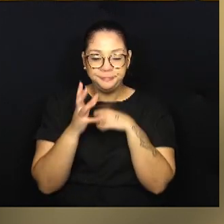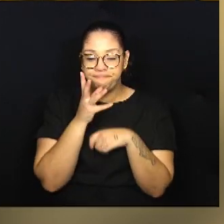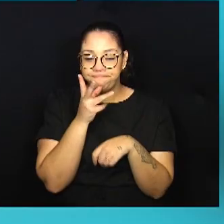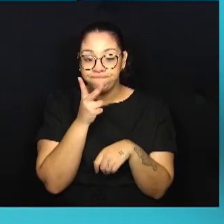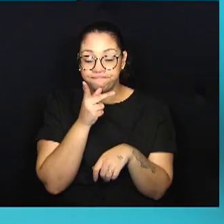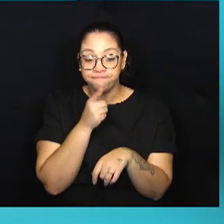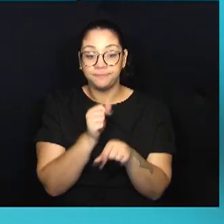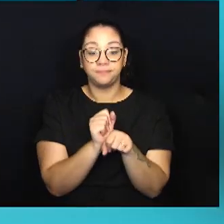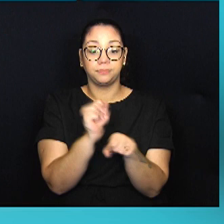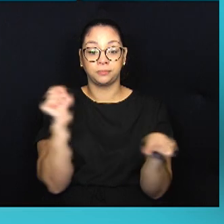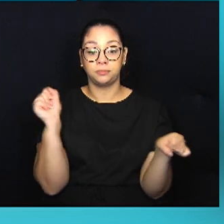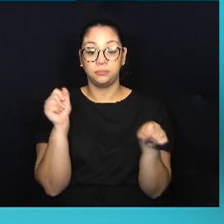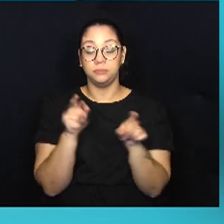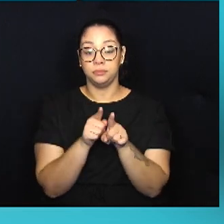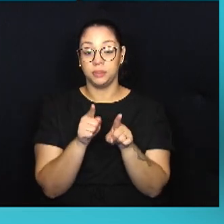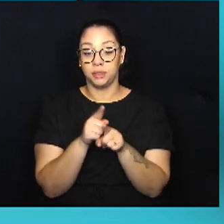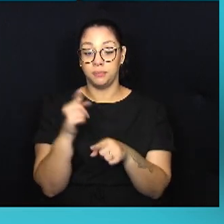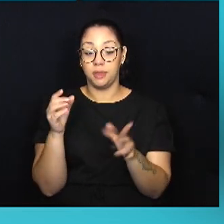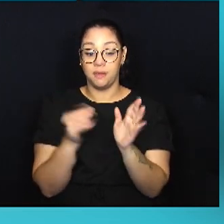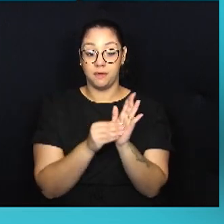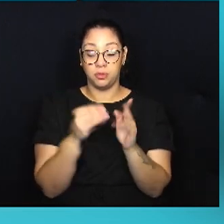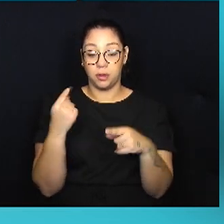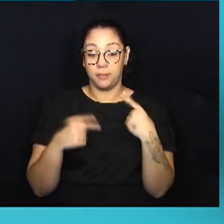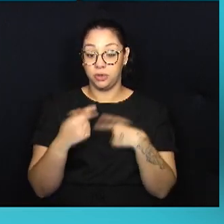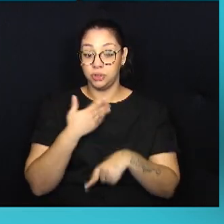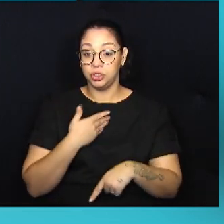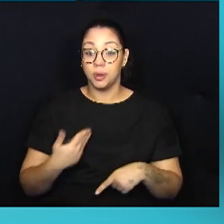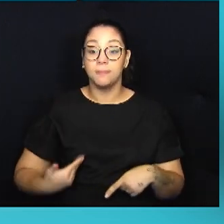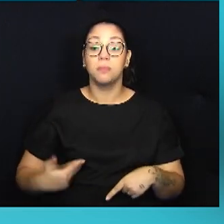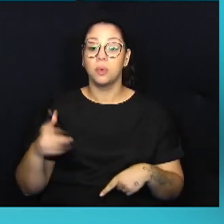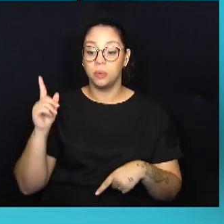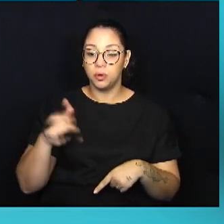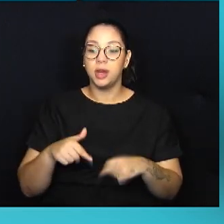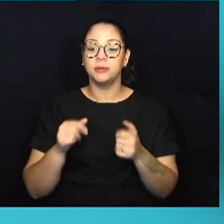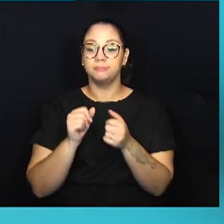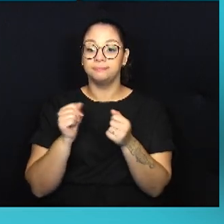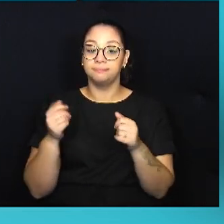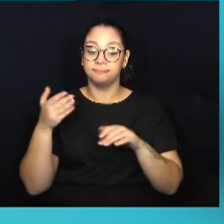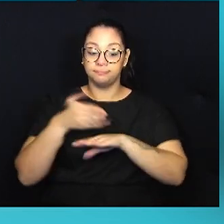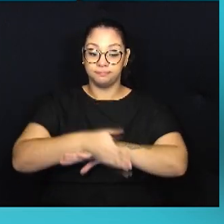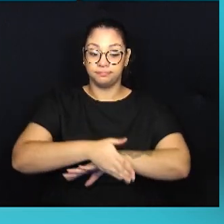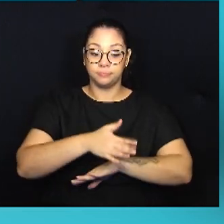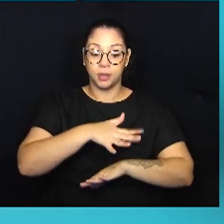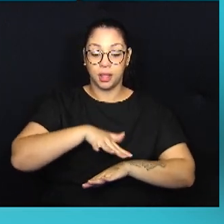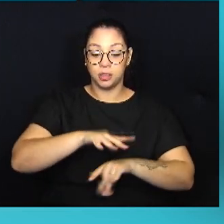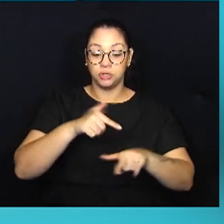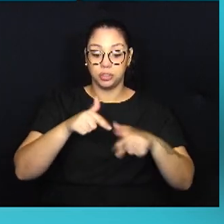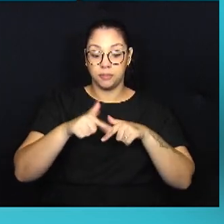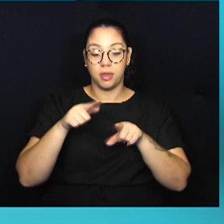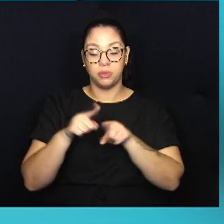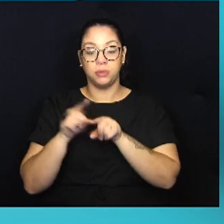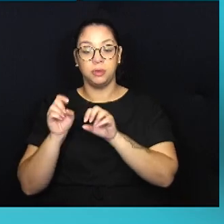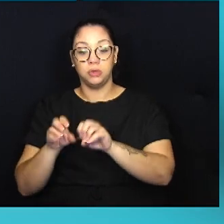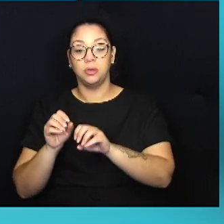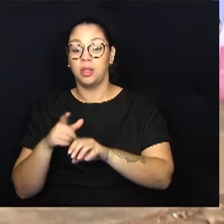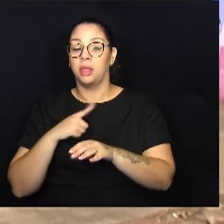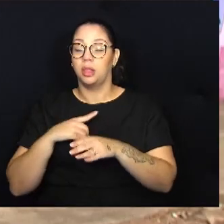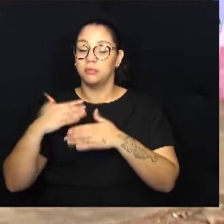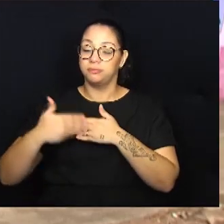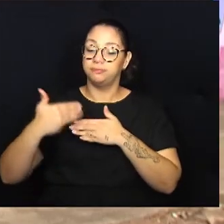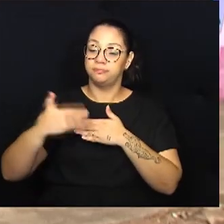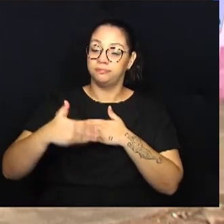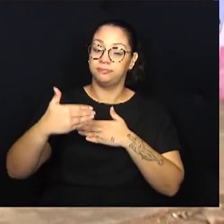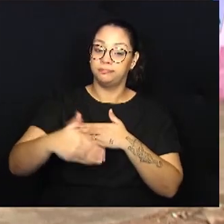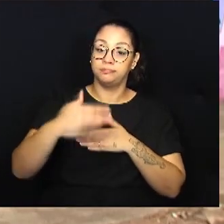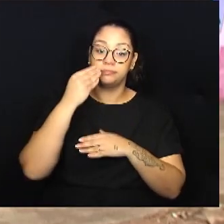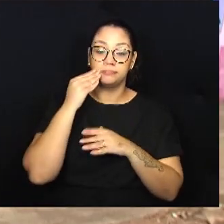tivessem acesso à educação ou ao mercado de trabalho. E ainda há um grande caminho para vencer essa questão.